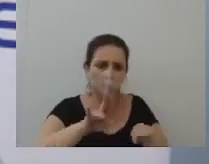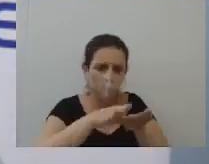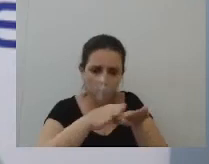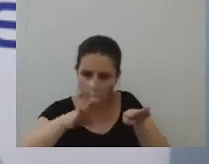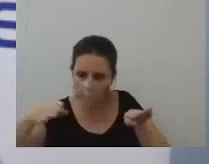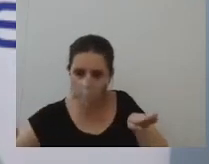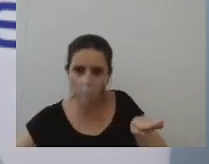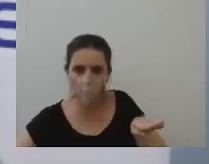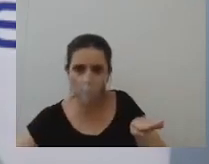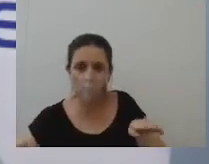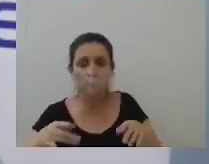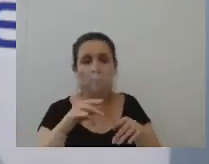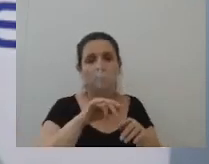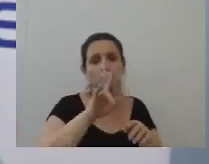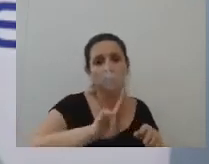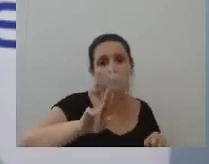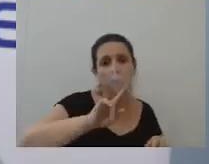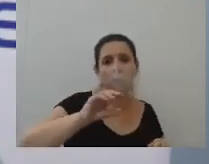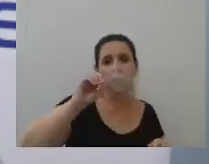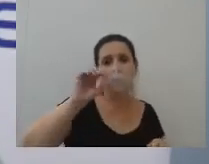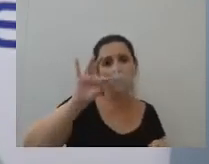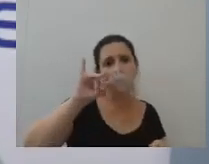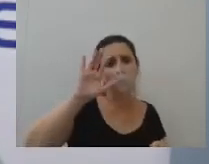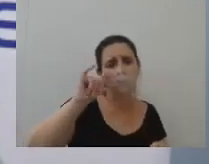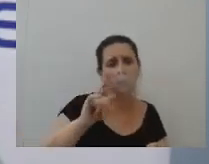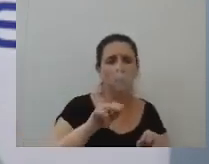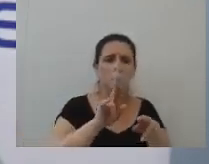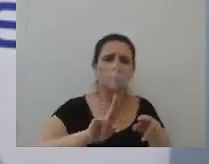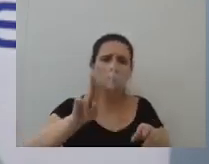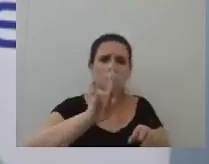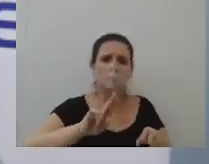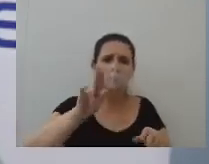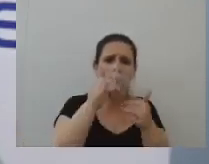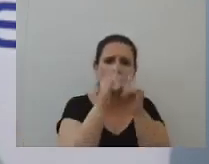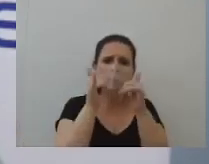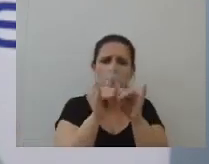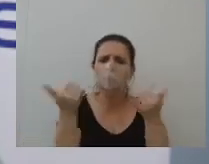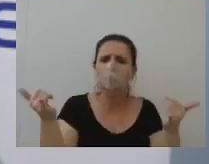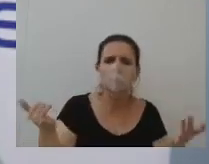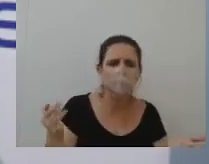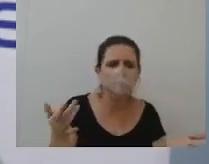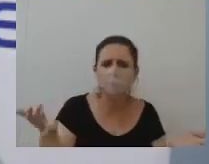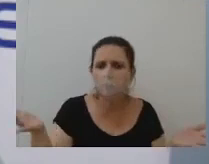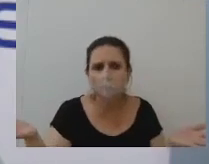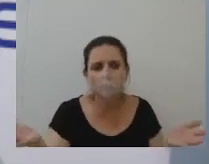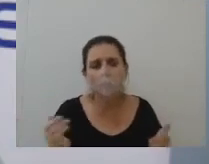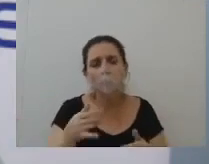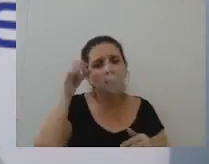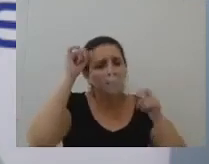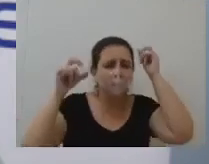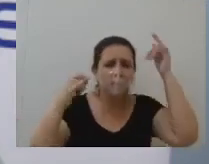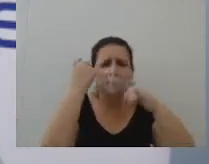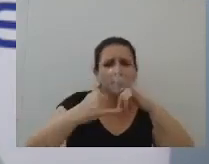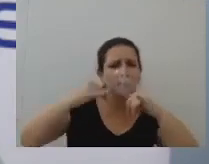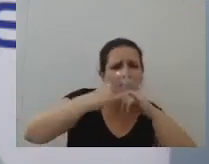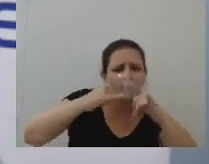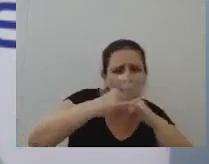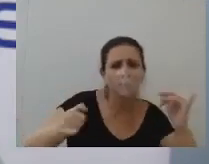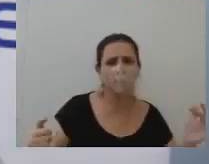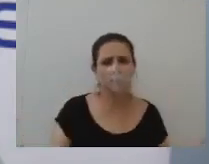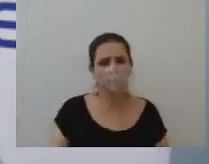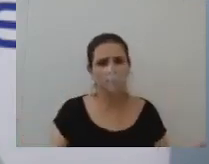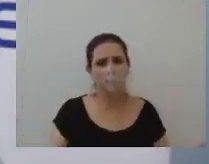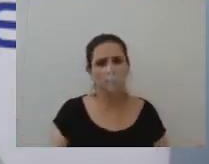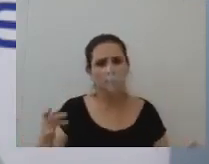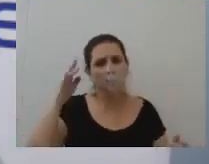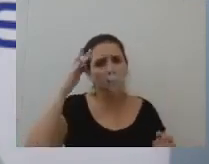em óptica, você vai usar em termologia, você vai usar em eletromagnetismo. As ideias são muito parecidas, porque é